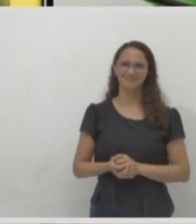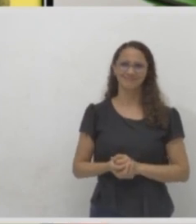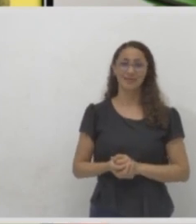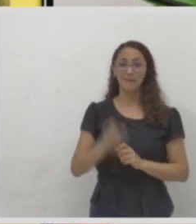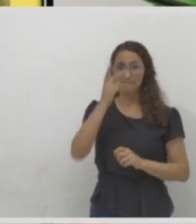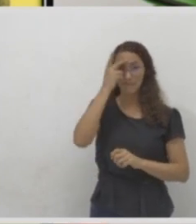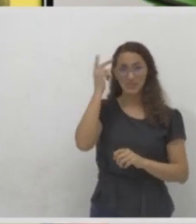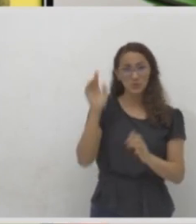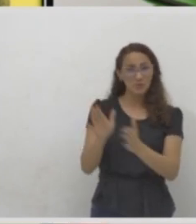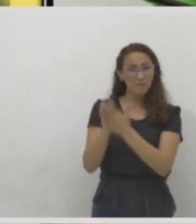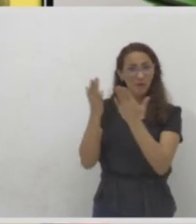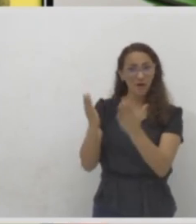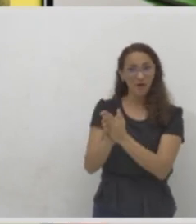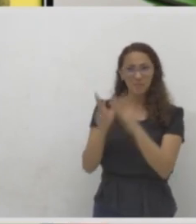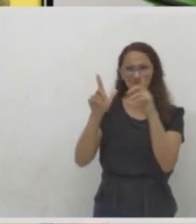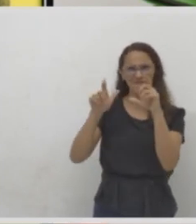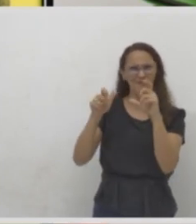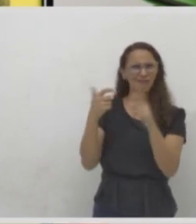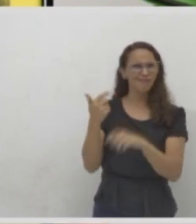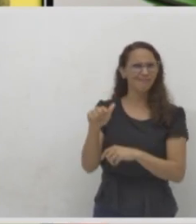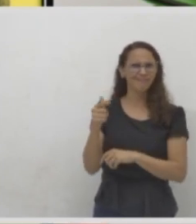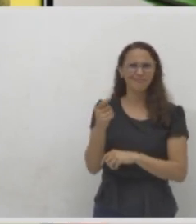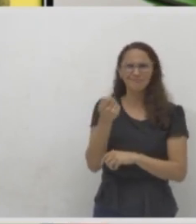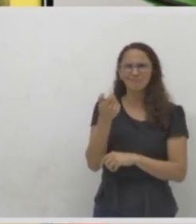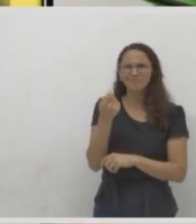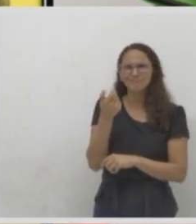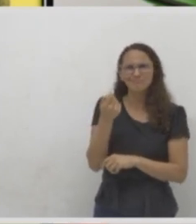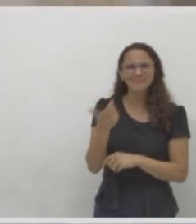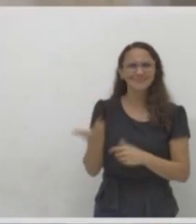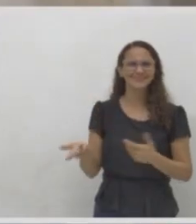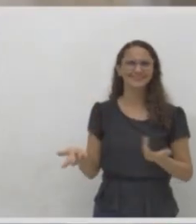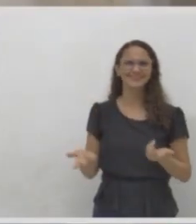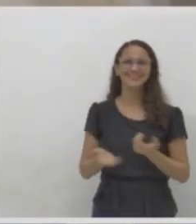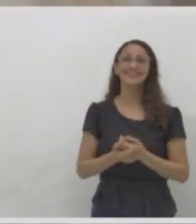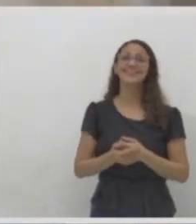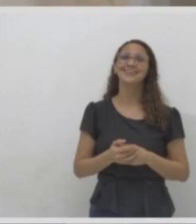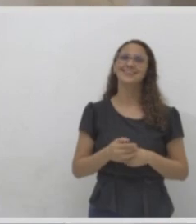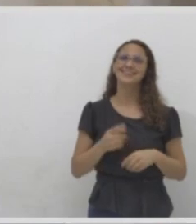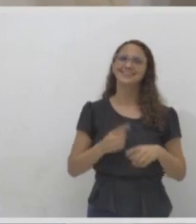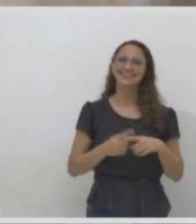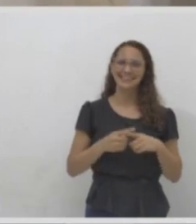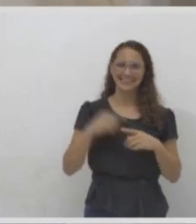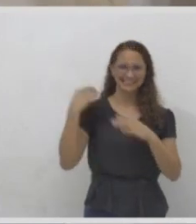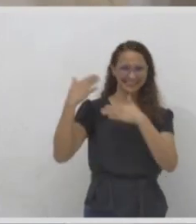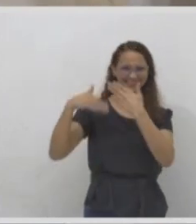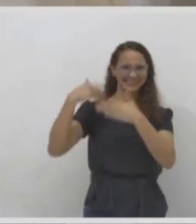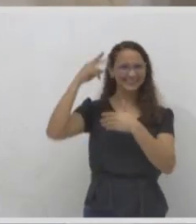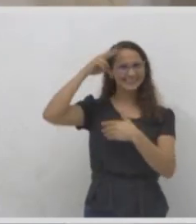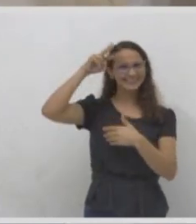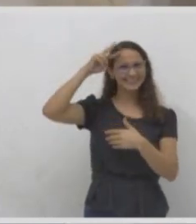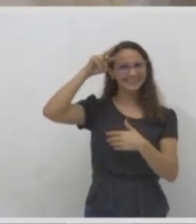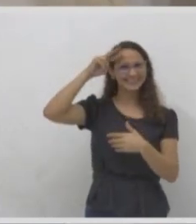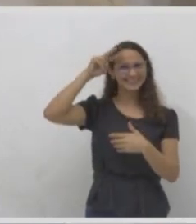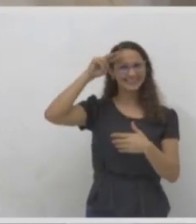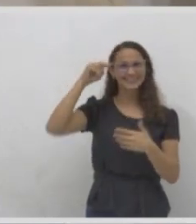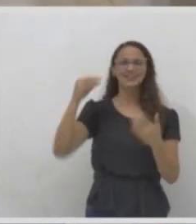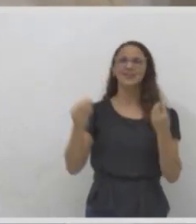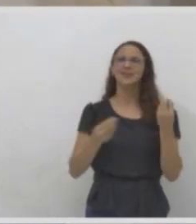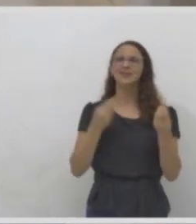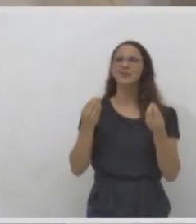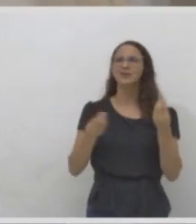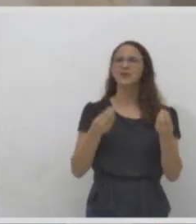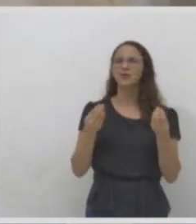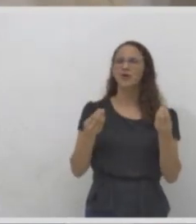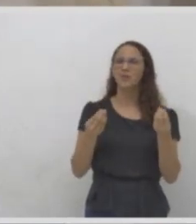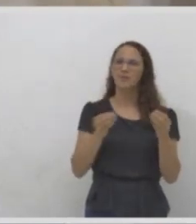com a Belle Époque aqui na Amazônia, tá? Até porque a história, ela tende a exaltar a